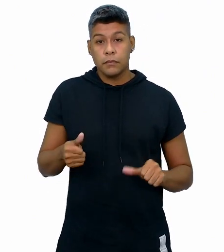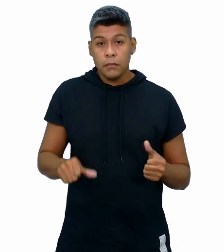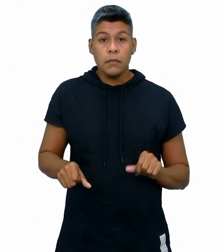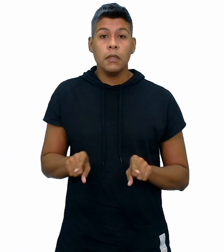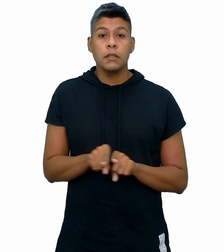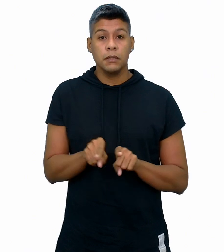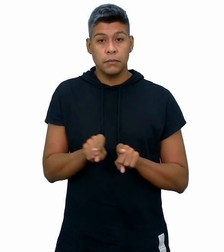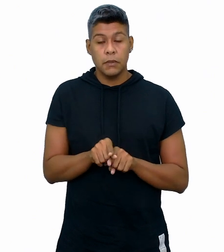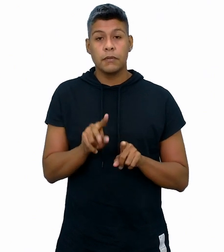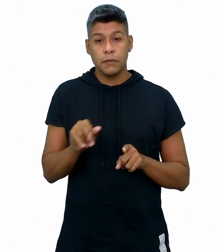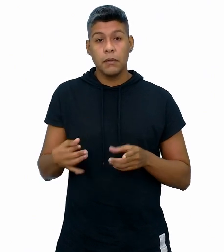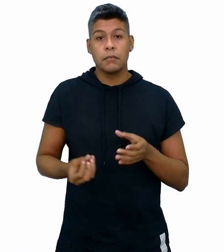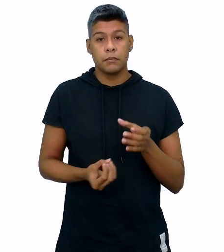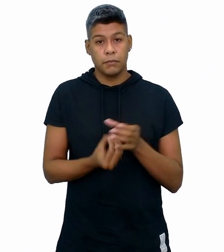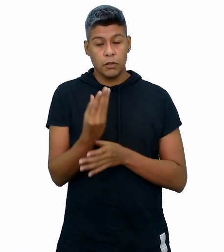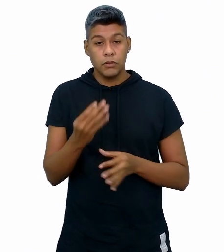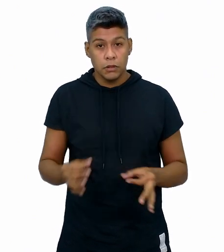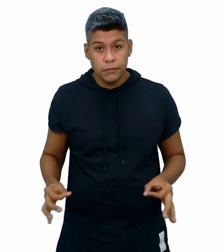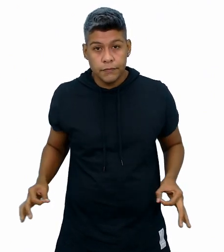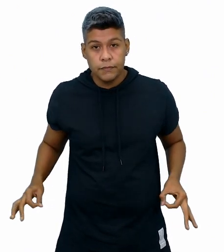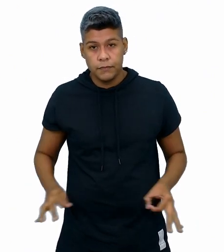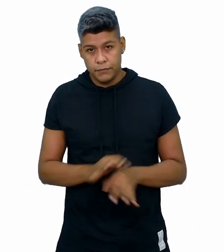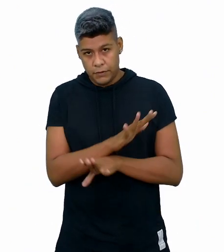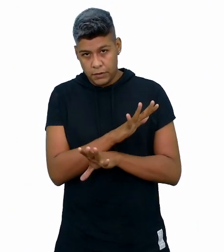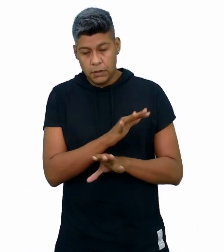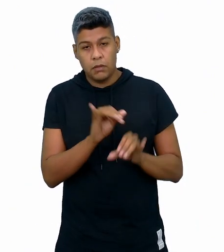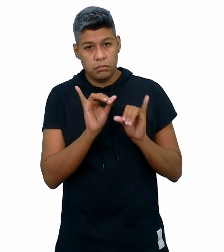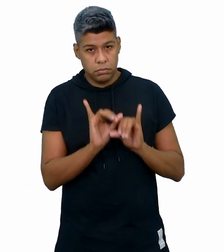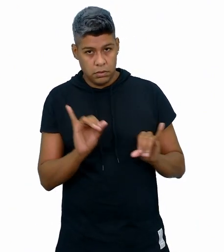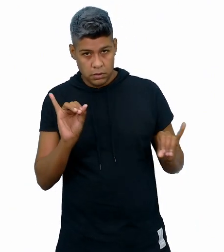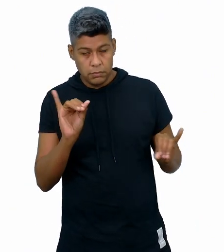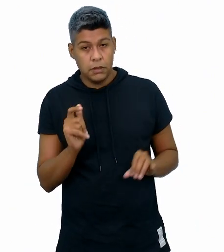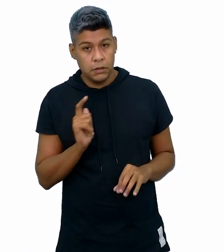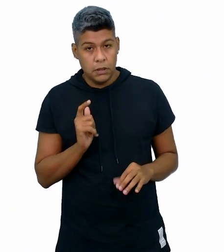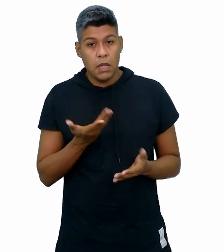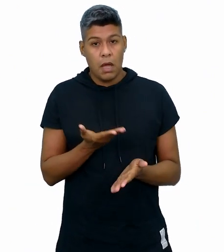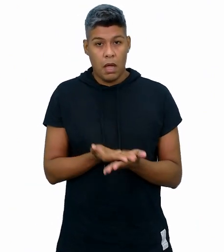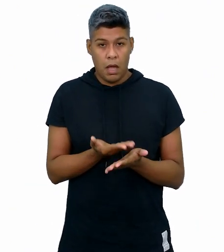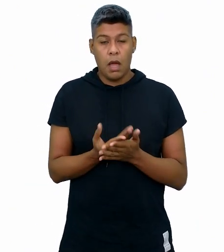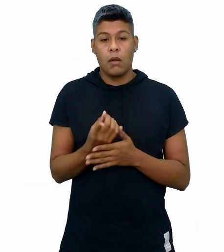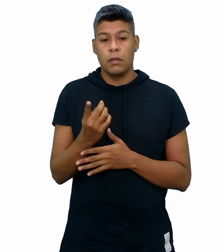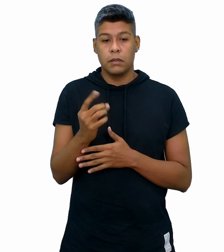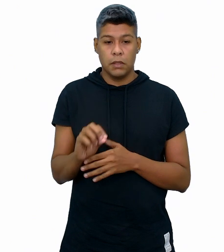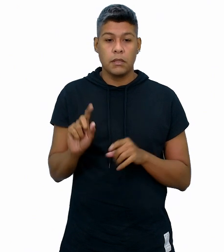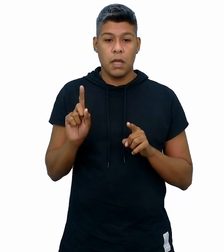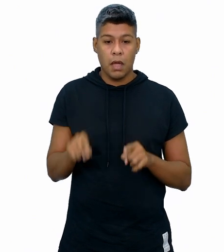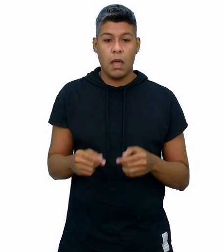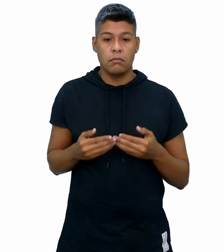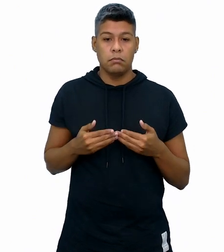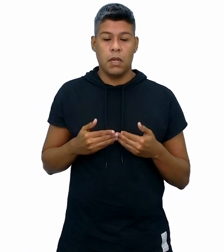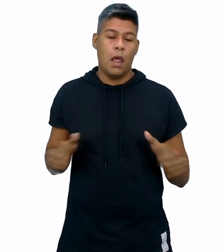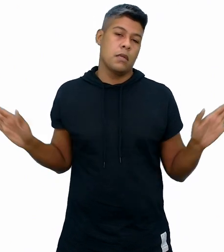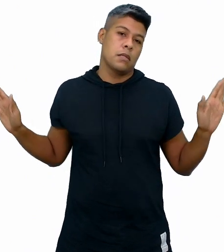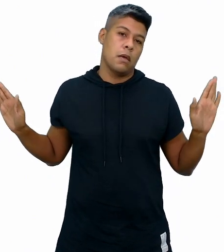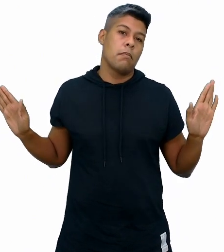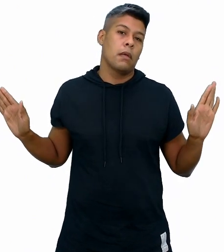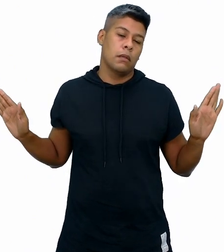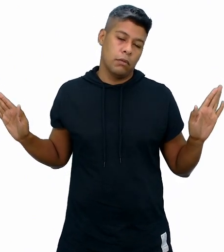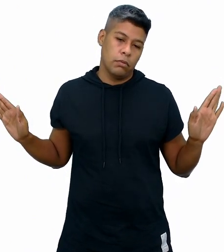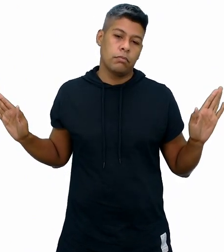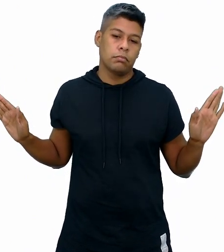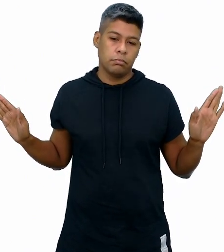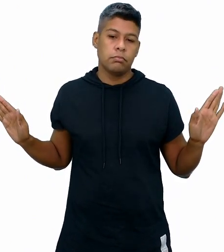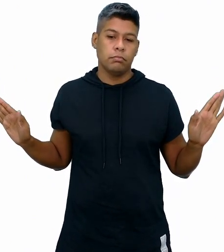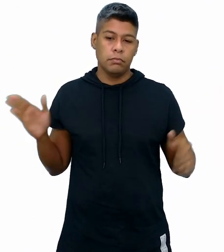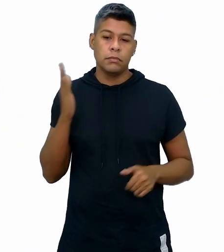e vão produzir a versão final do cartaz da campanha. E a aula 10 é o lançamento da campanha, de fato. Né?